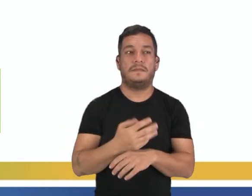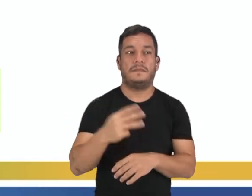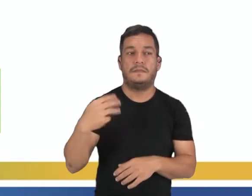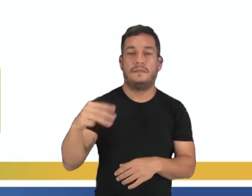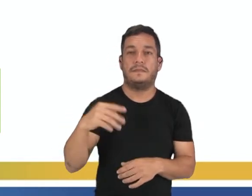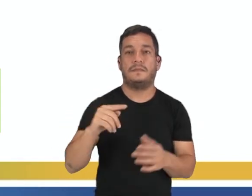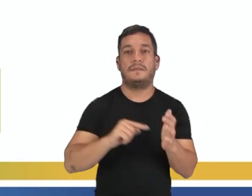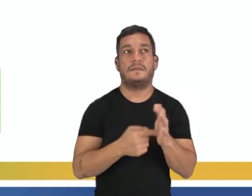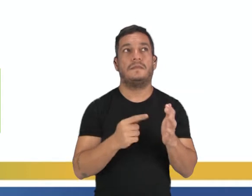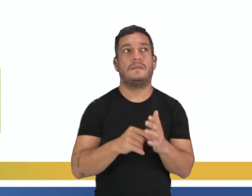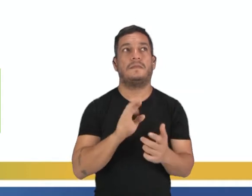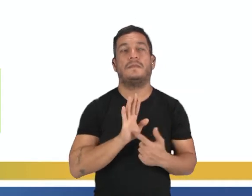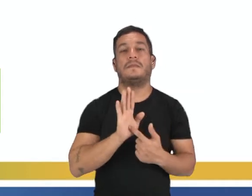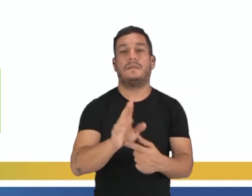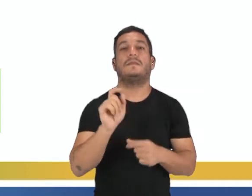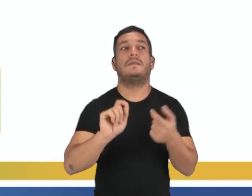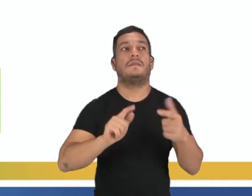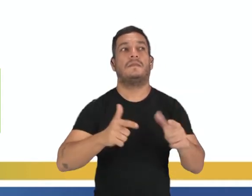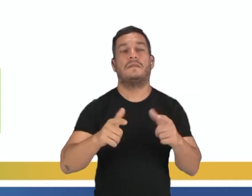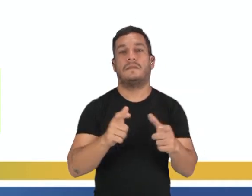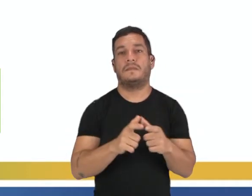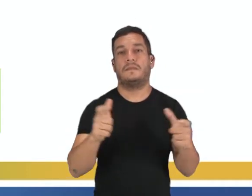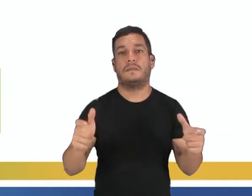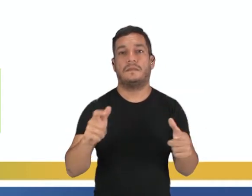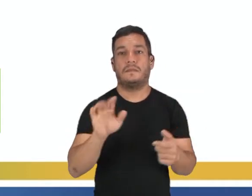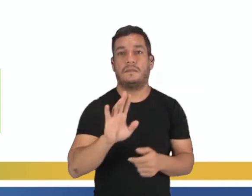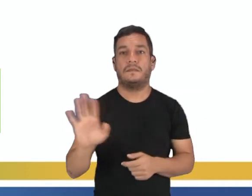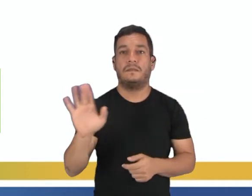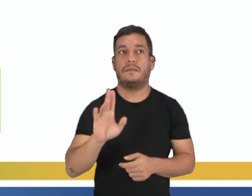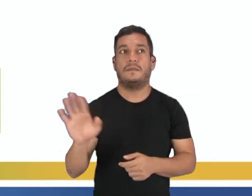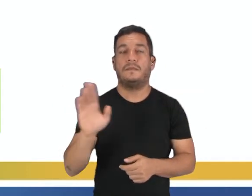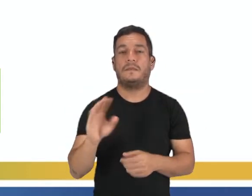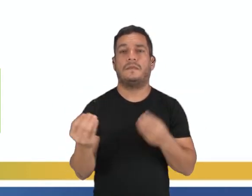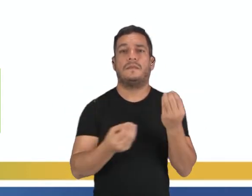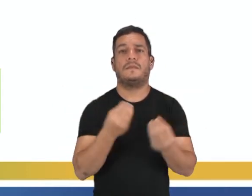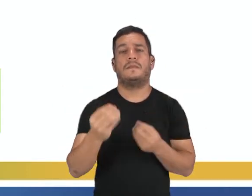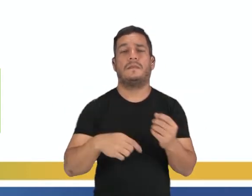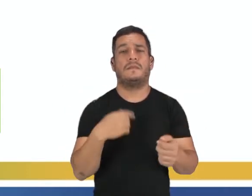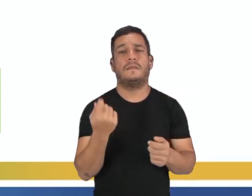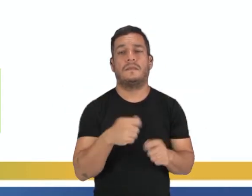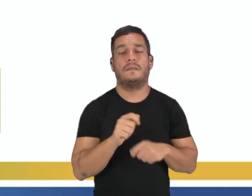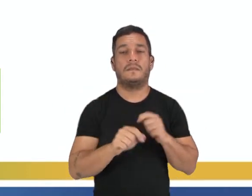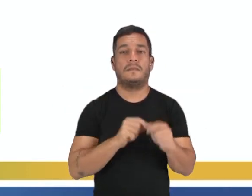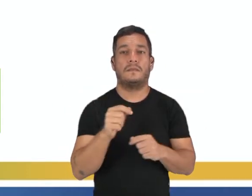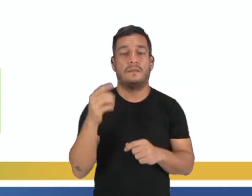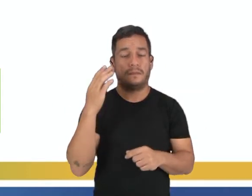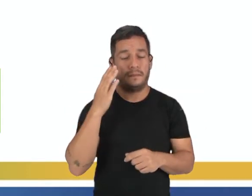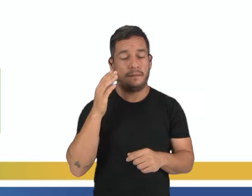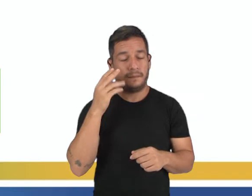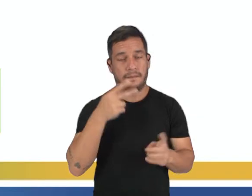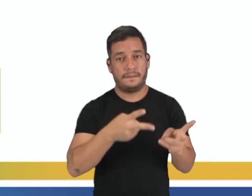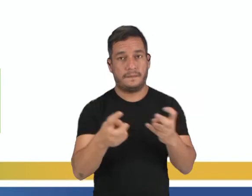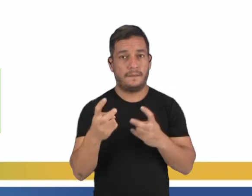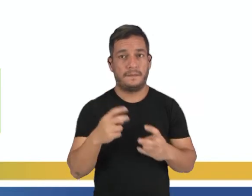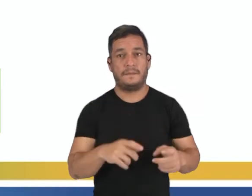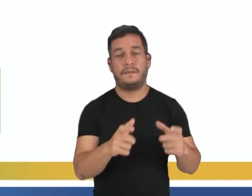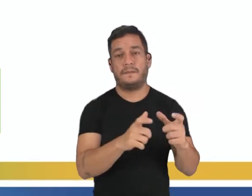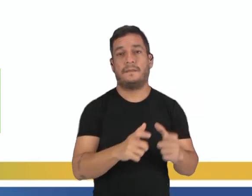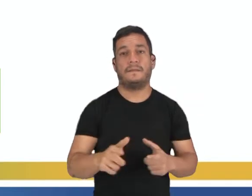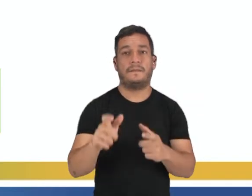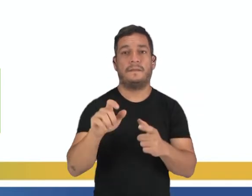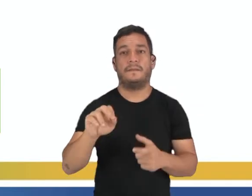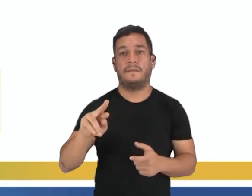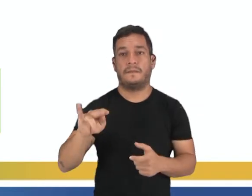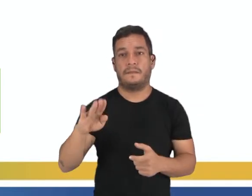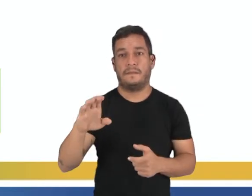nós indicamos por letras maiúsculas do nosso alfabeto. Então, como é que a gente poderia indicar esses vértices, a localização desses vértices